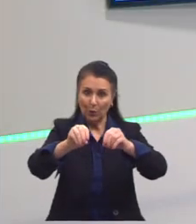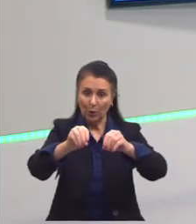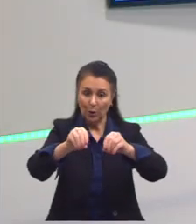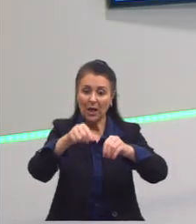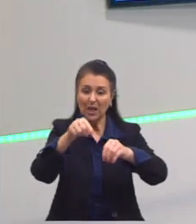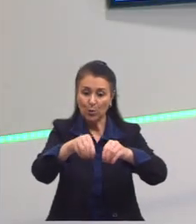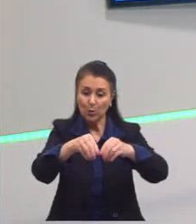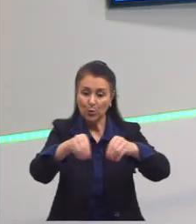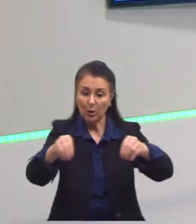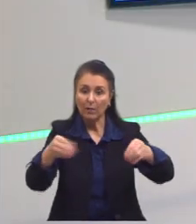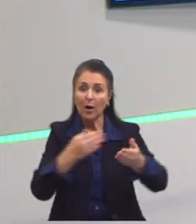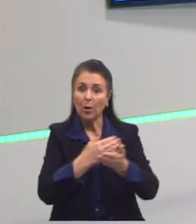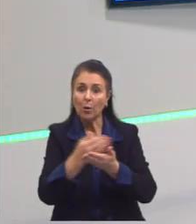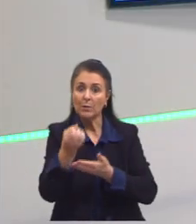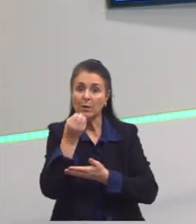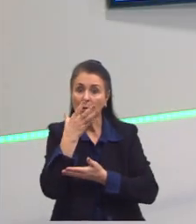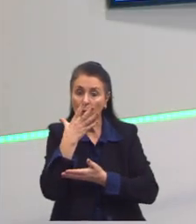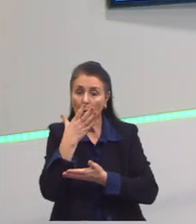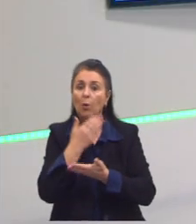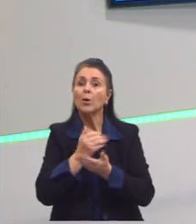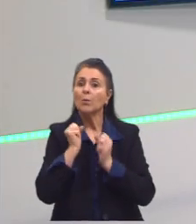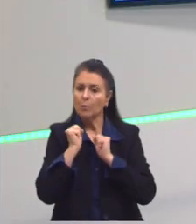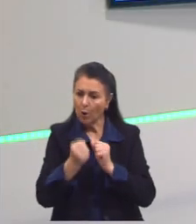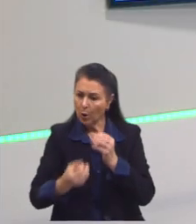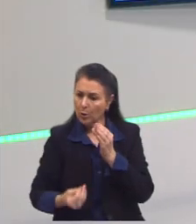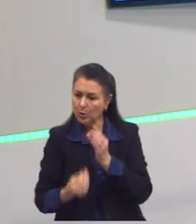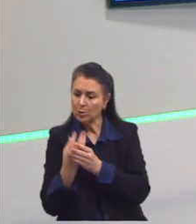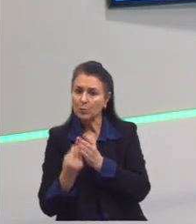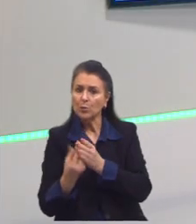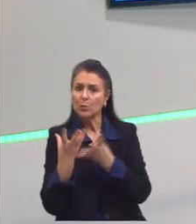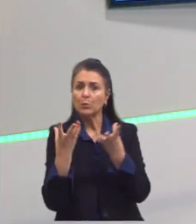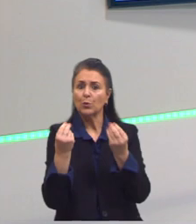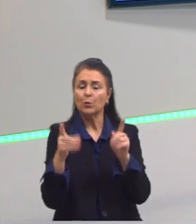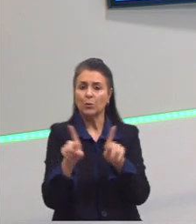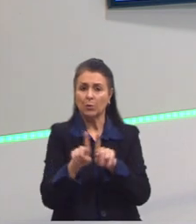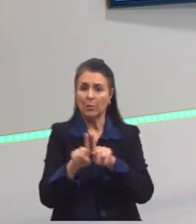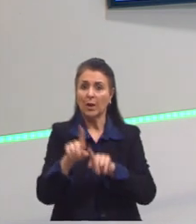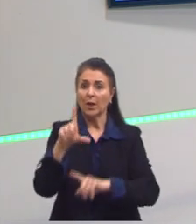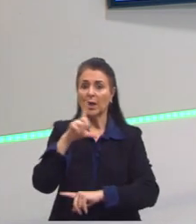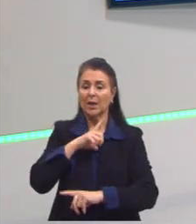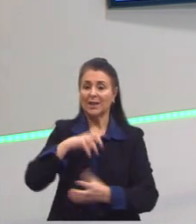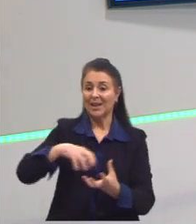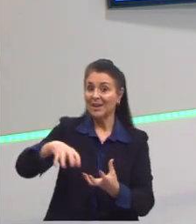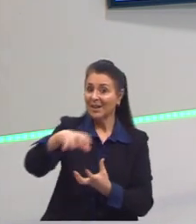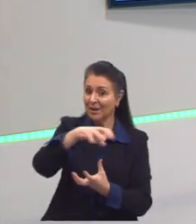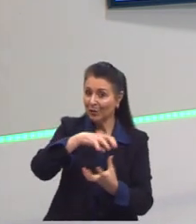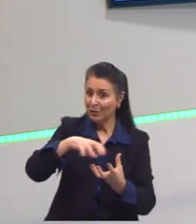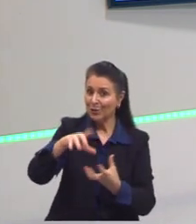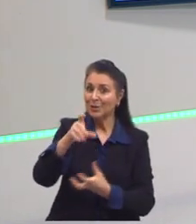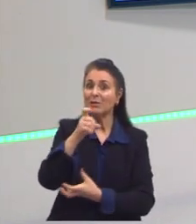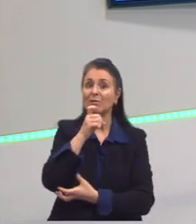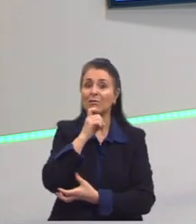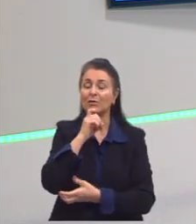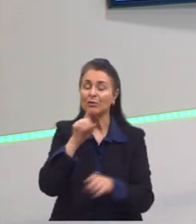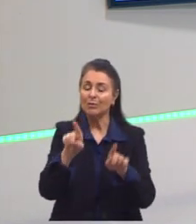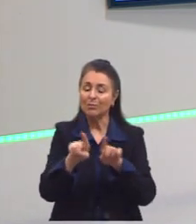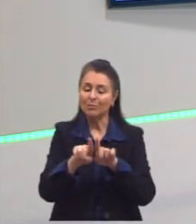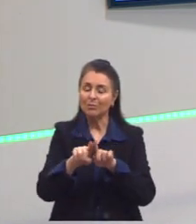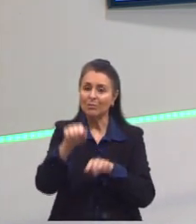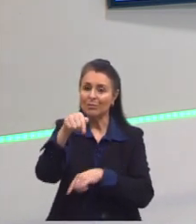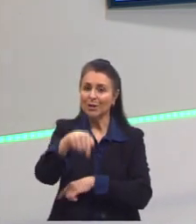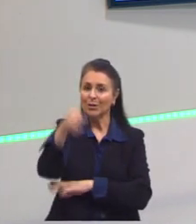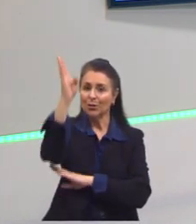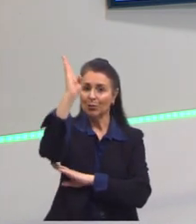corrigir esse solo e produzir muito tá a gurizada E aí então nós temos essa o verde no Brasil acontecendo tá